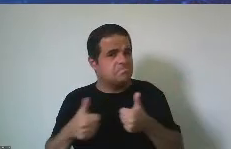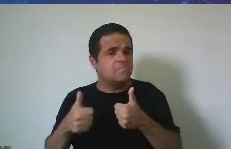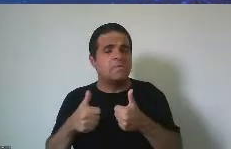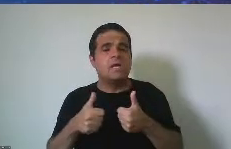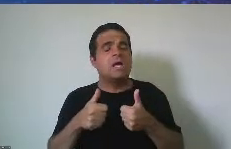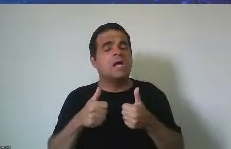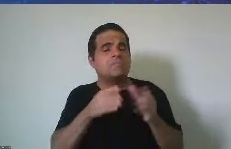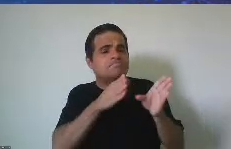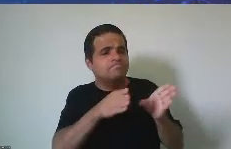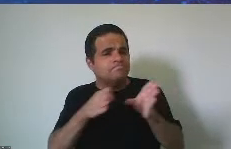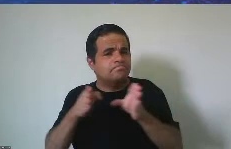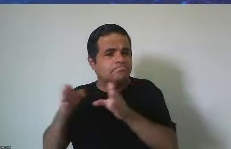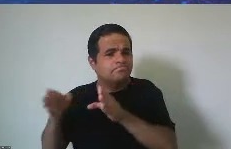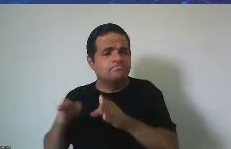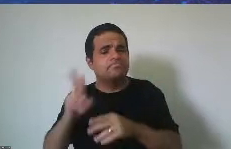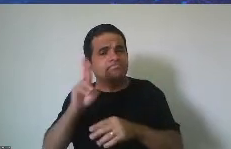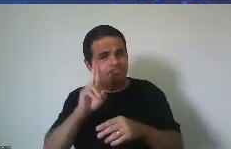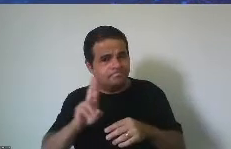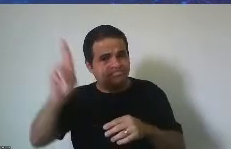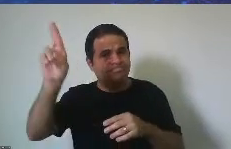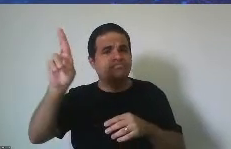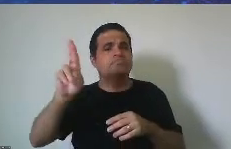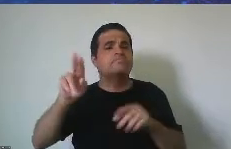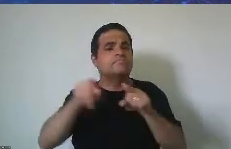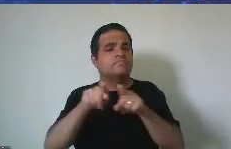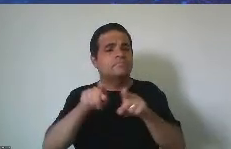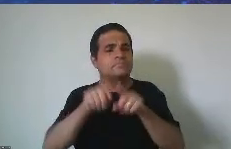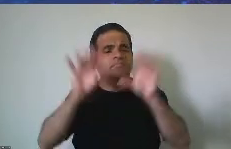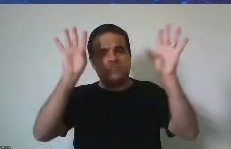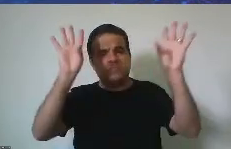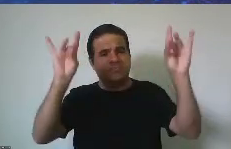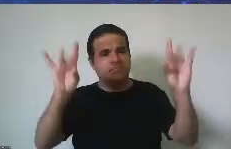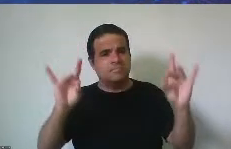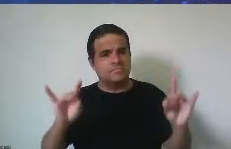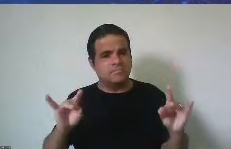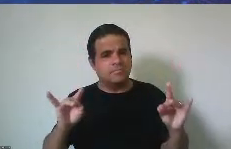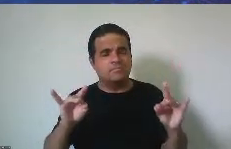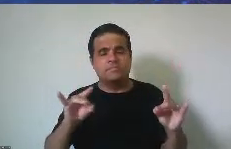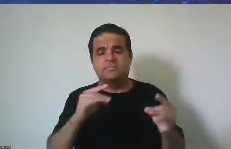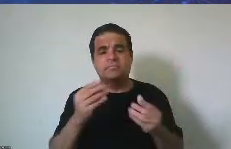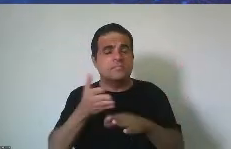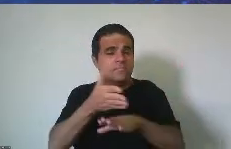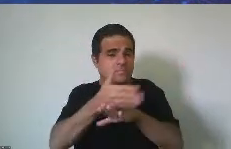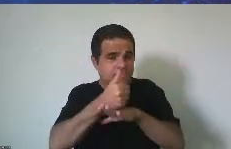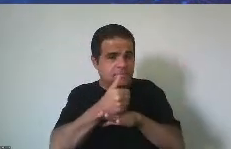muito responsável e muito detalhado e normalmente antecipação